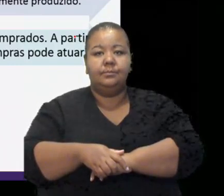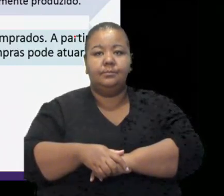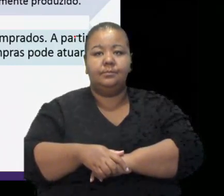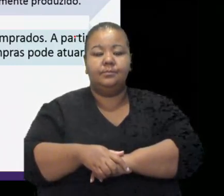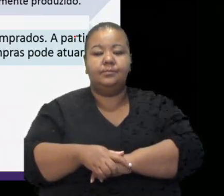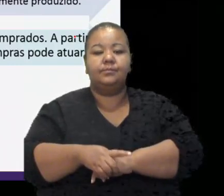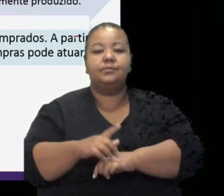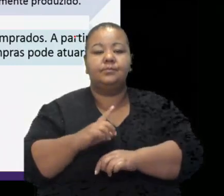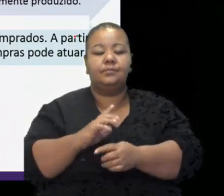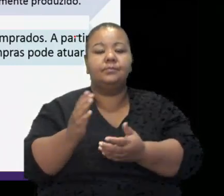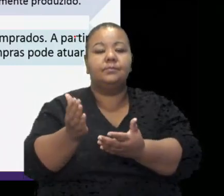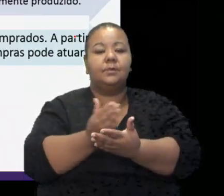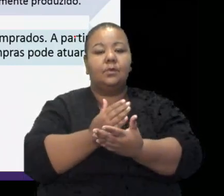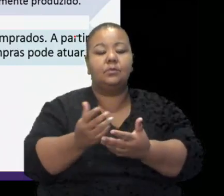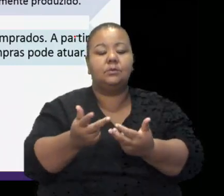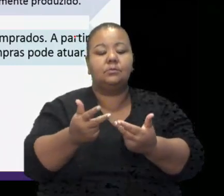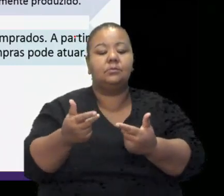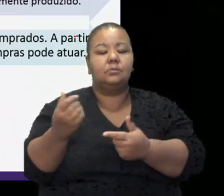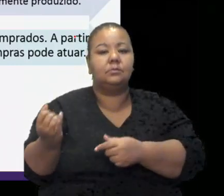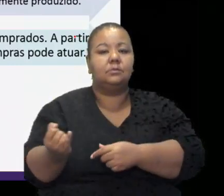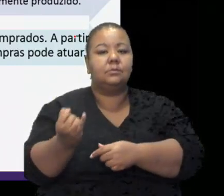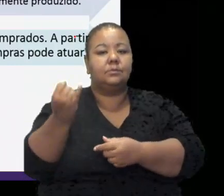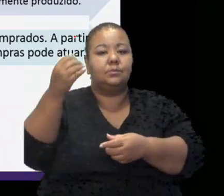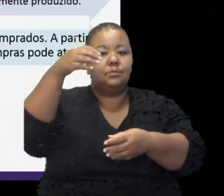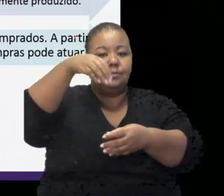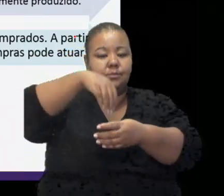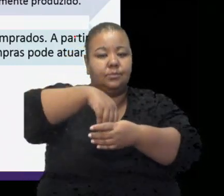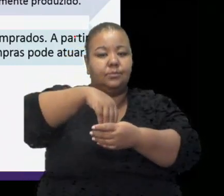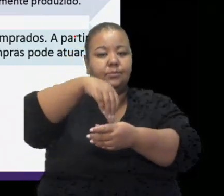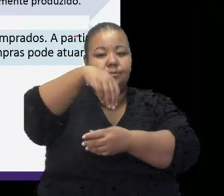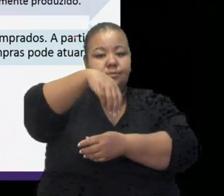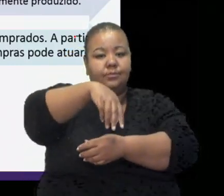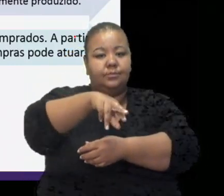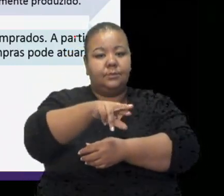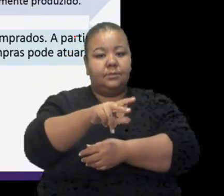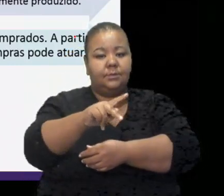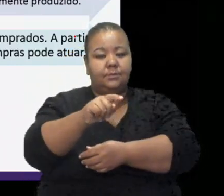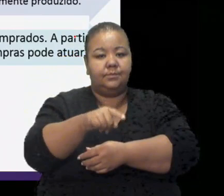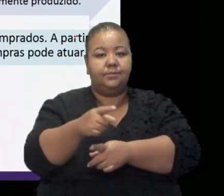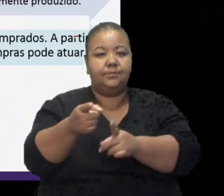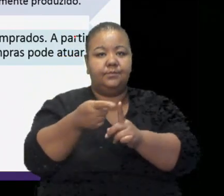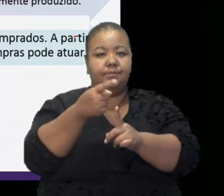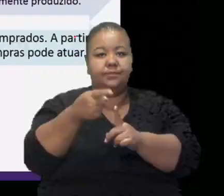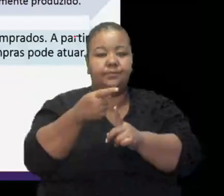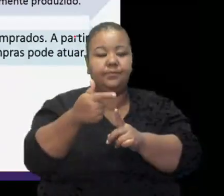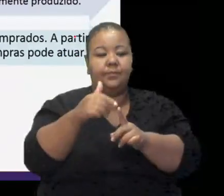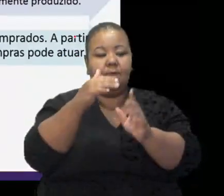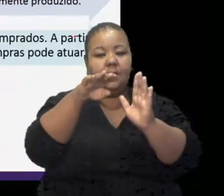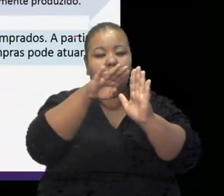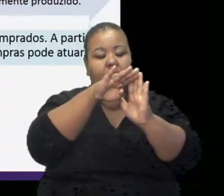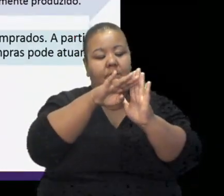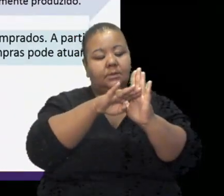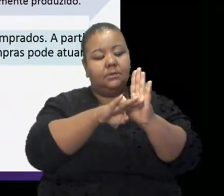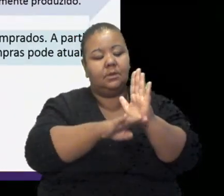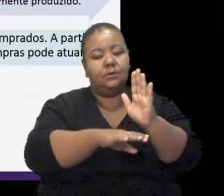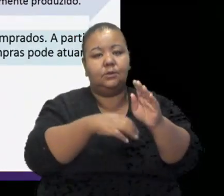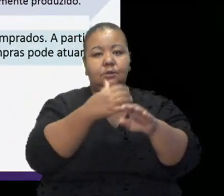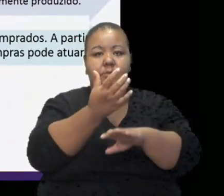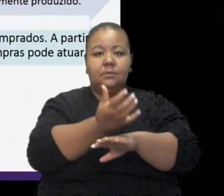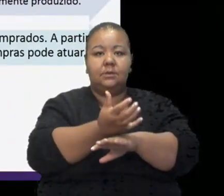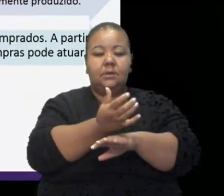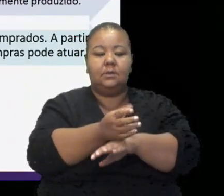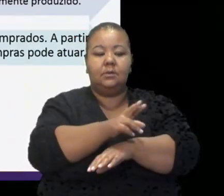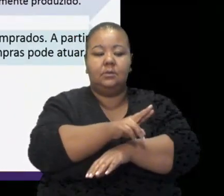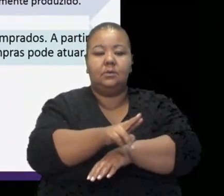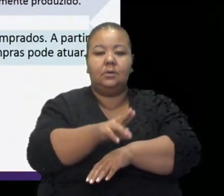Então, alguns elementos que são fundamentais dentro deste processo. Então, primeiro é a lista de materiais, que leva essa sigla